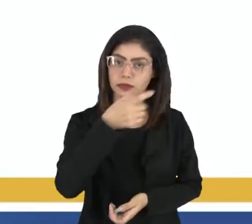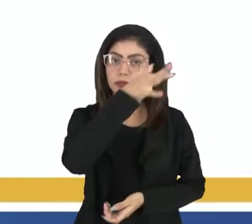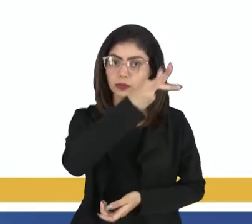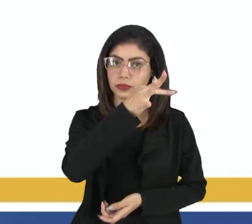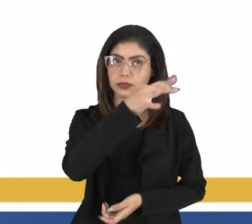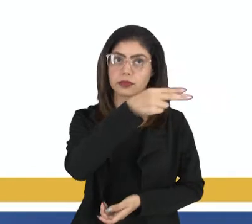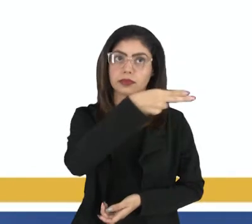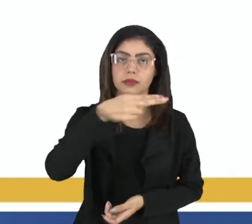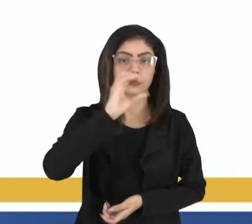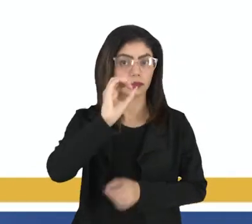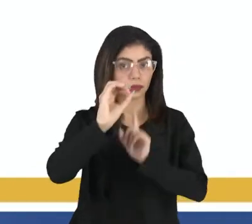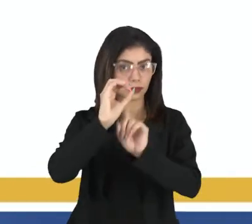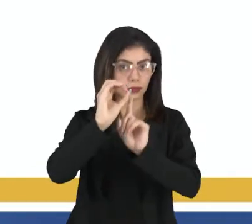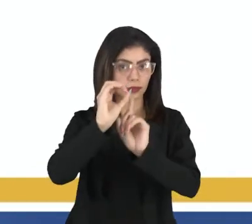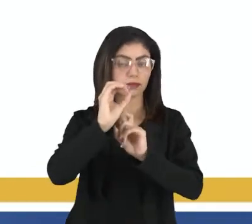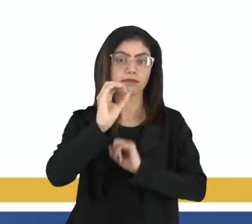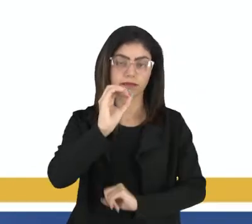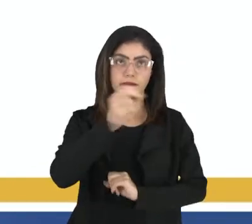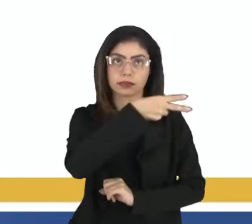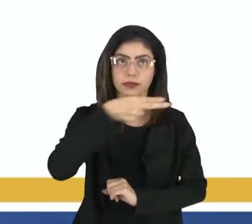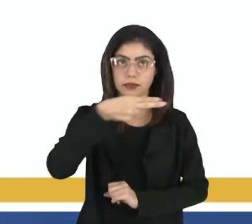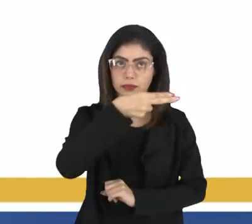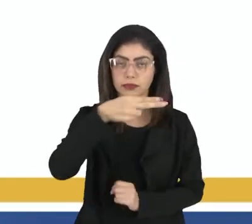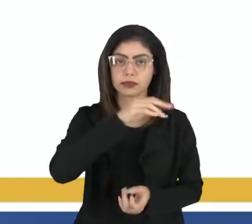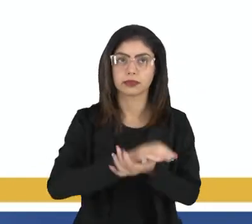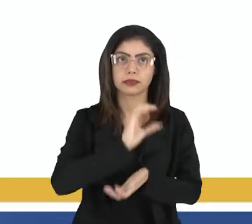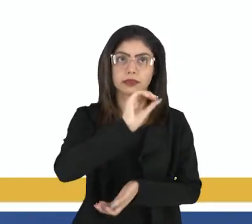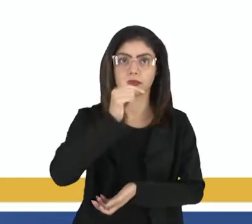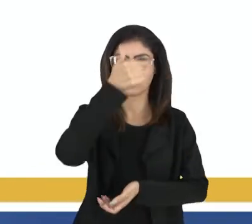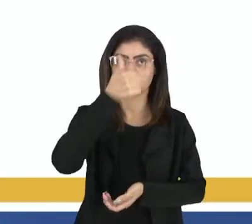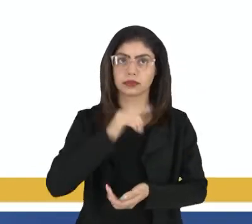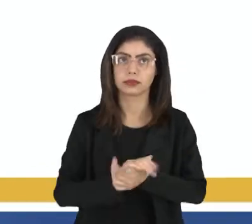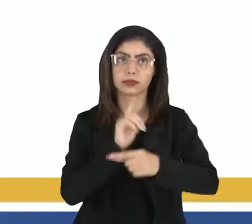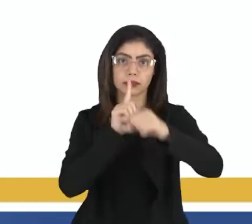0, tá? Então, meu f de 0 é igual a 0 ao